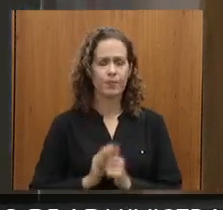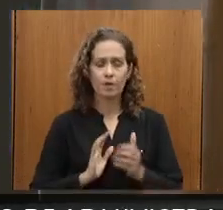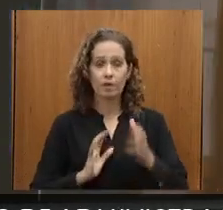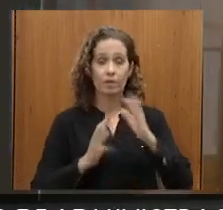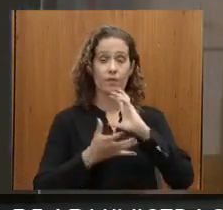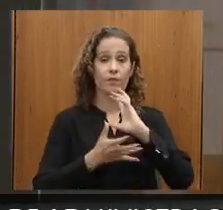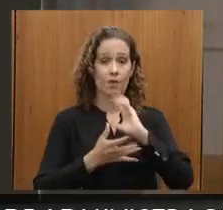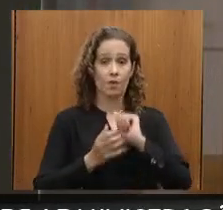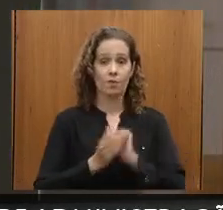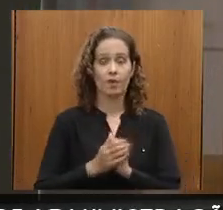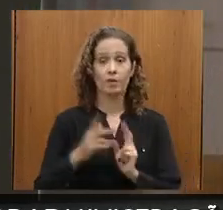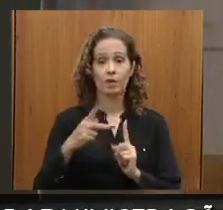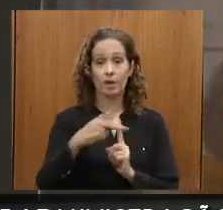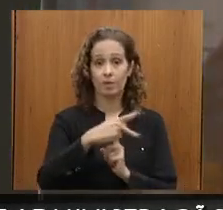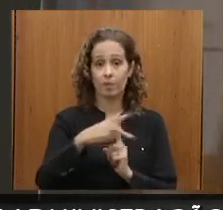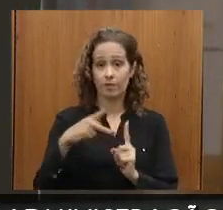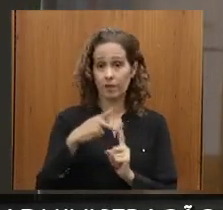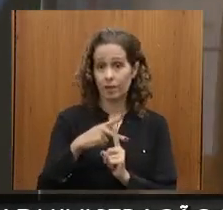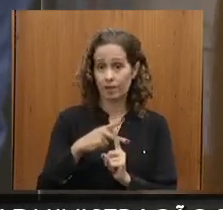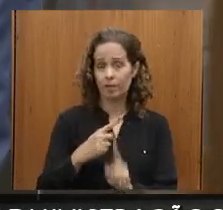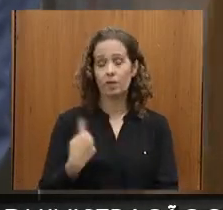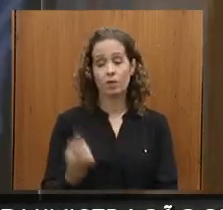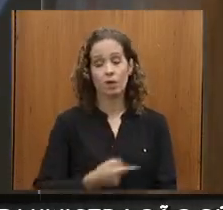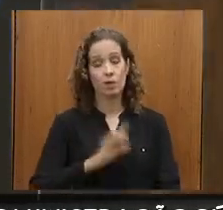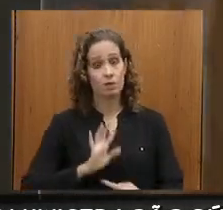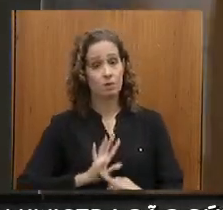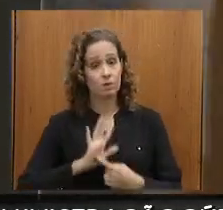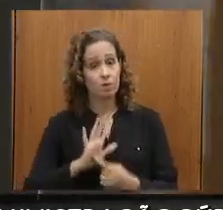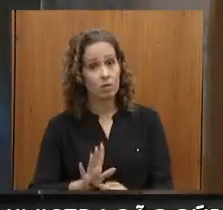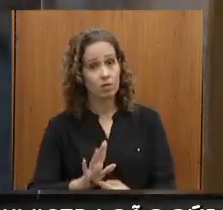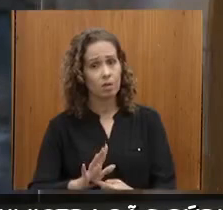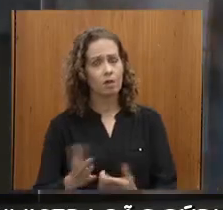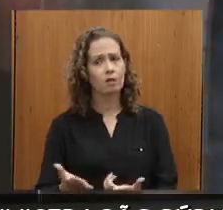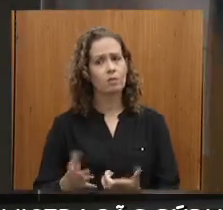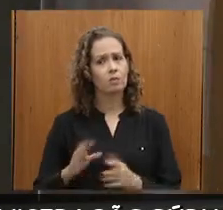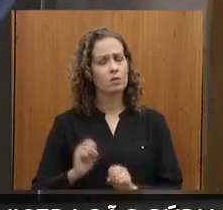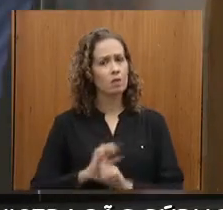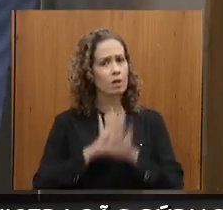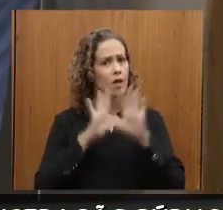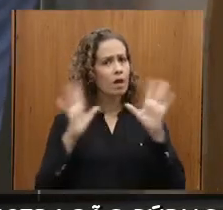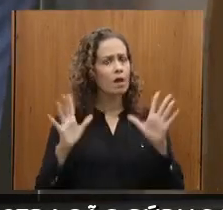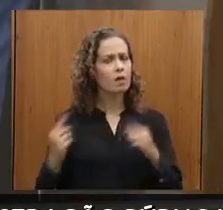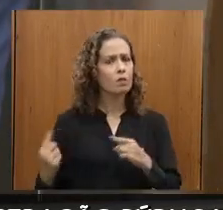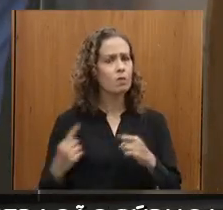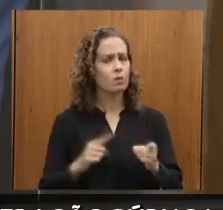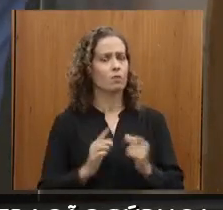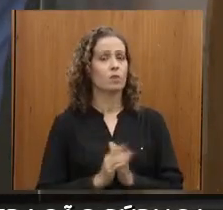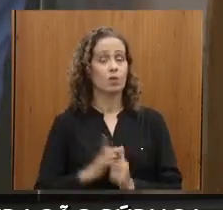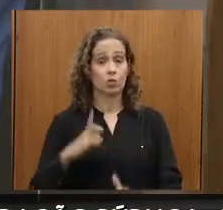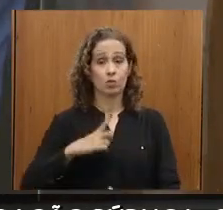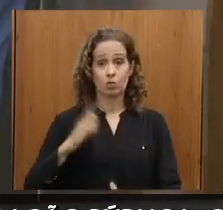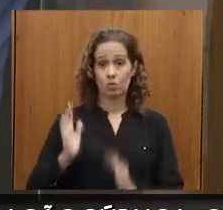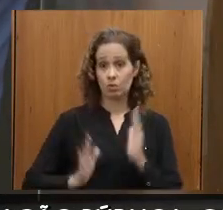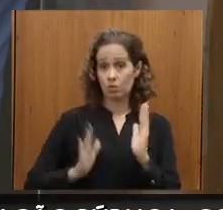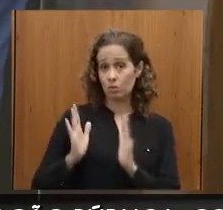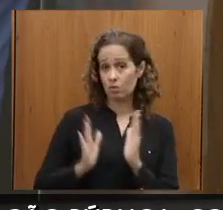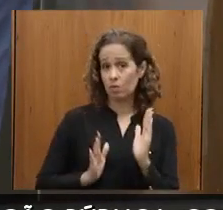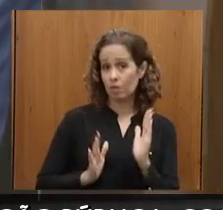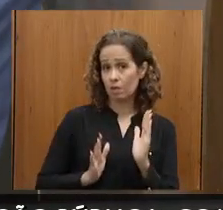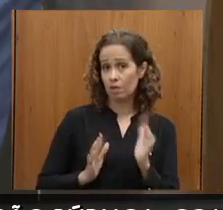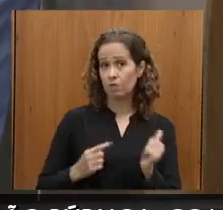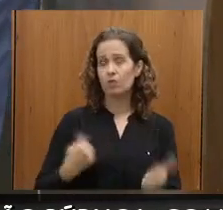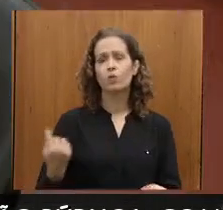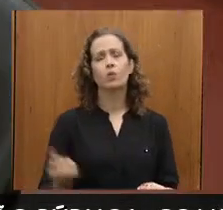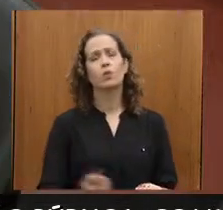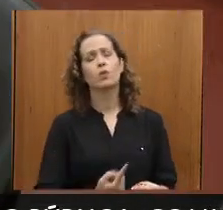Previdência, nós demonstramos uma posição clara contra, havia o prazo. Nós